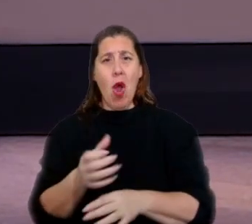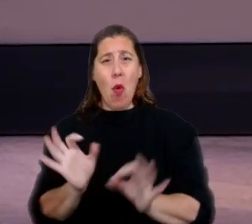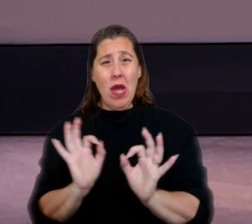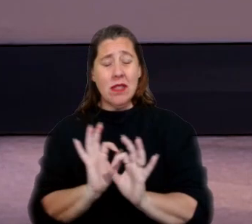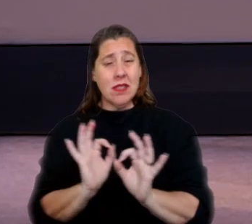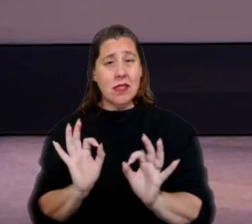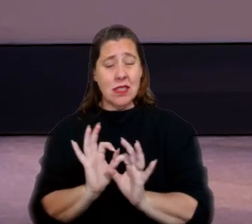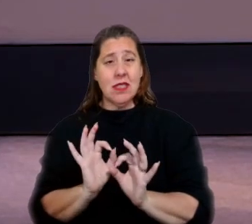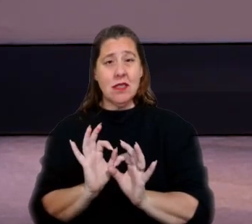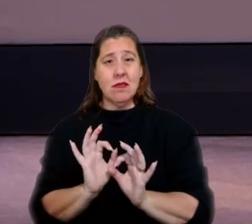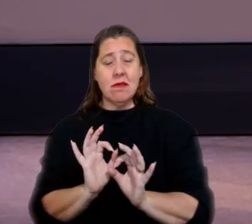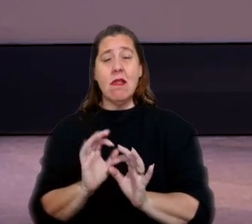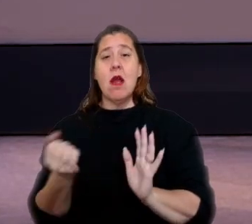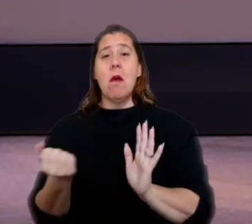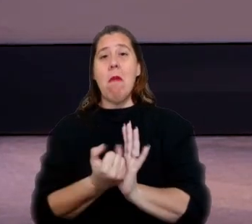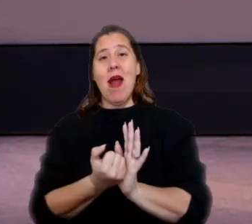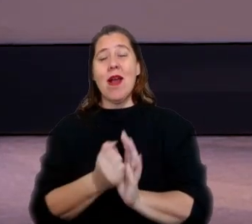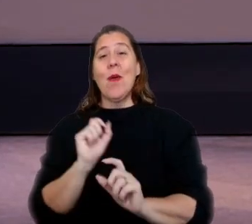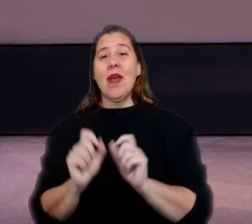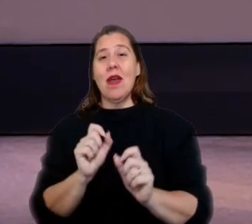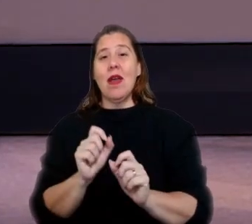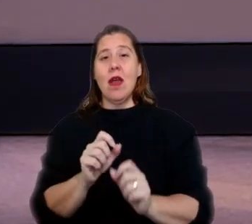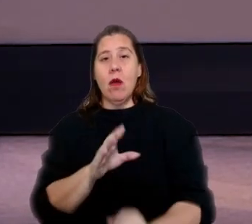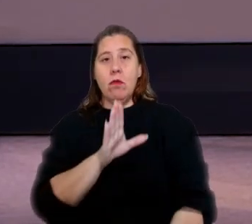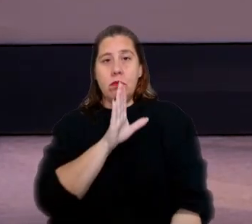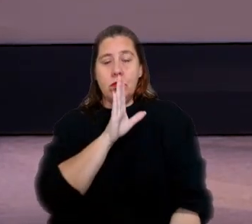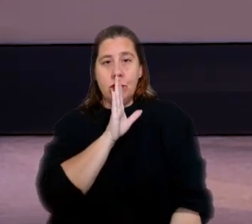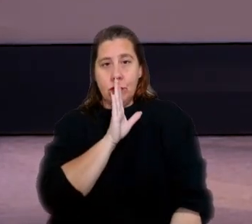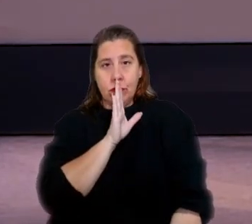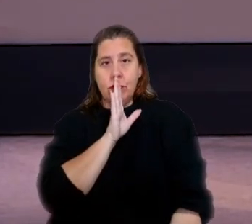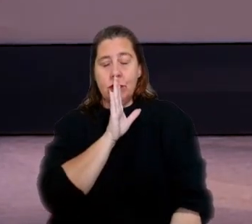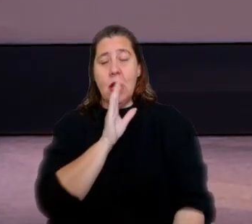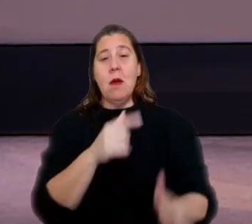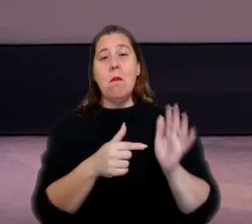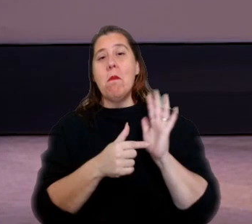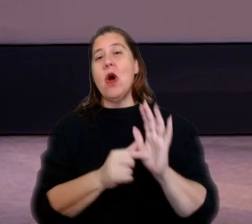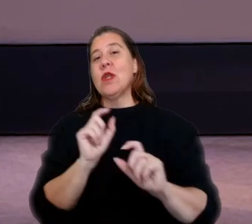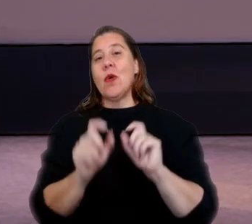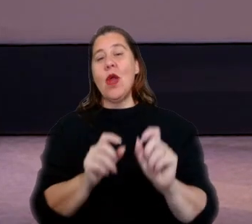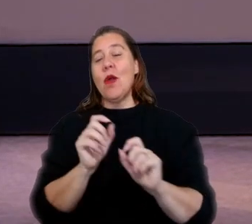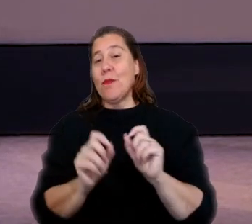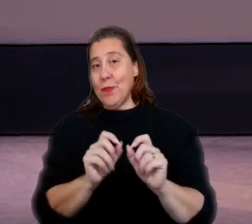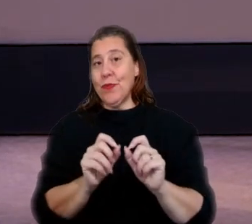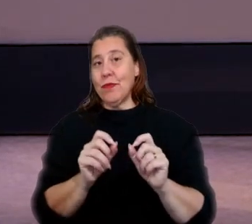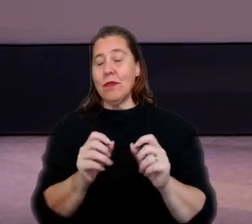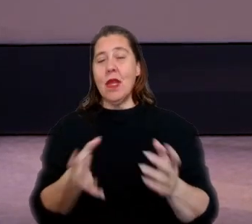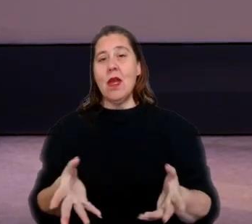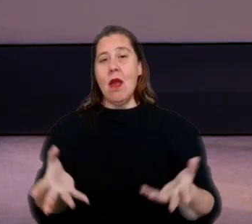acostumado a ver em outros filmes. É um filme marcado pelo silêncio. E isso mostra o talento que o Lucas Don, o diretor, tem